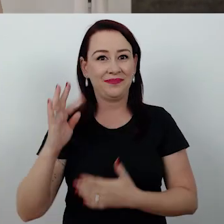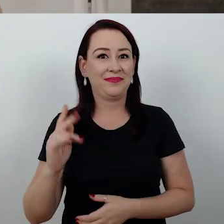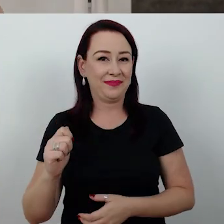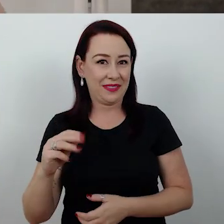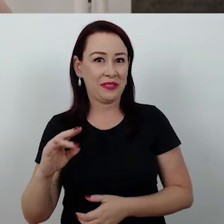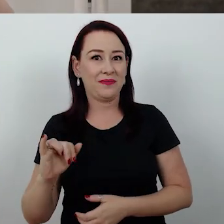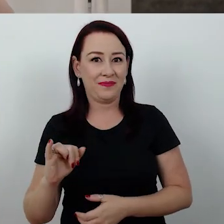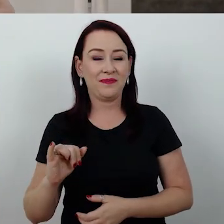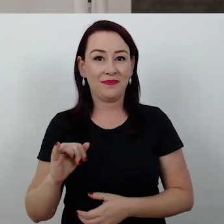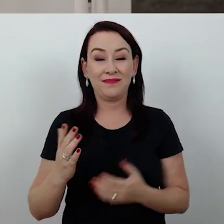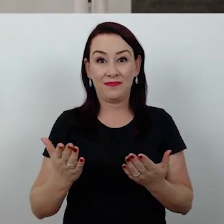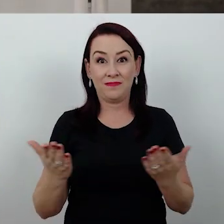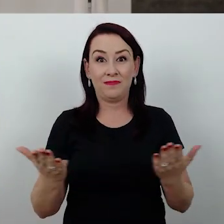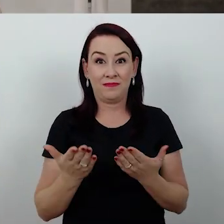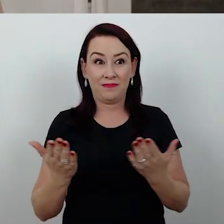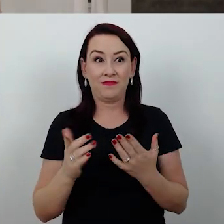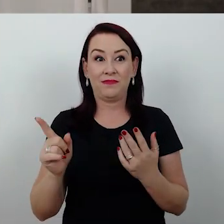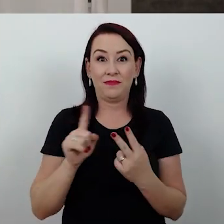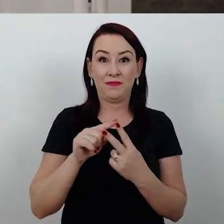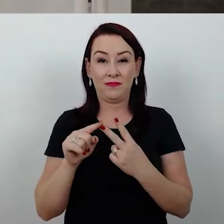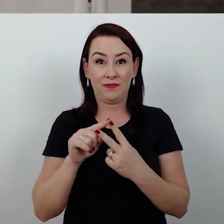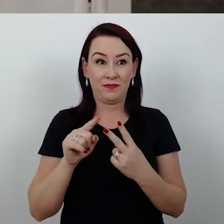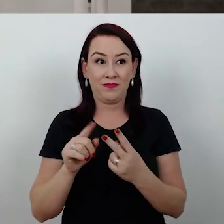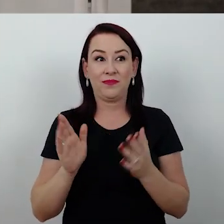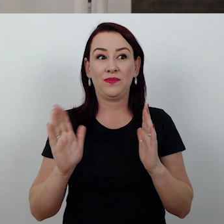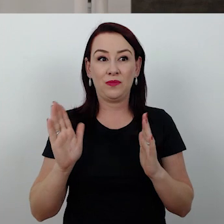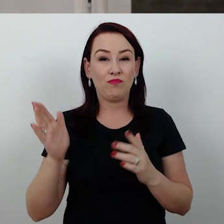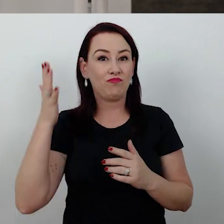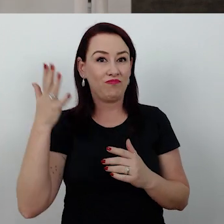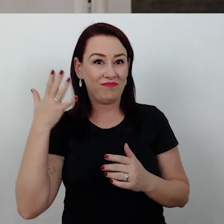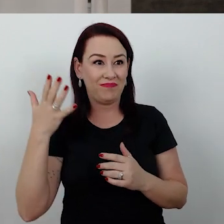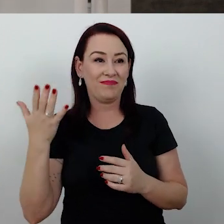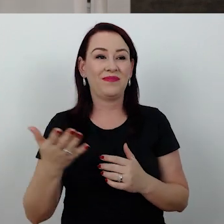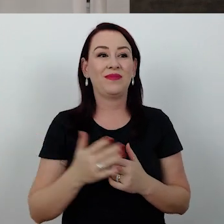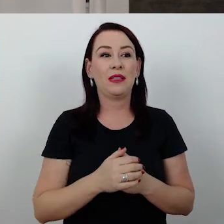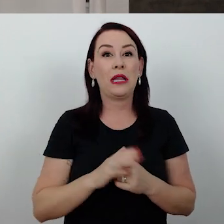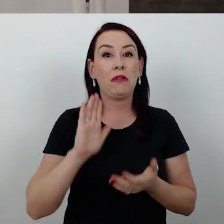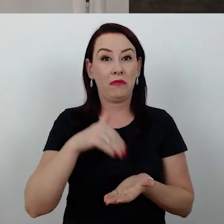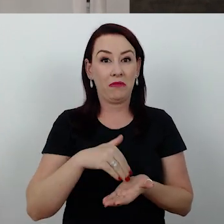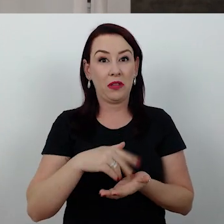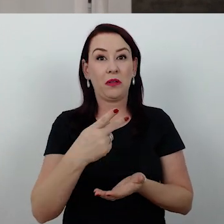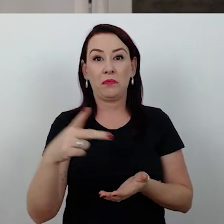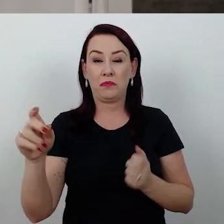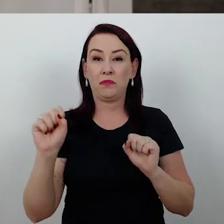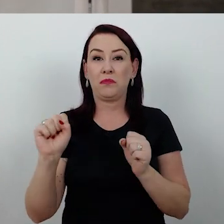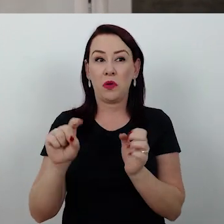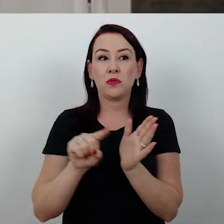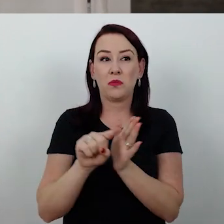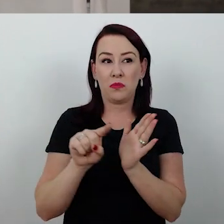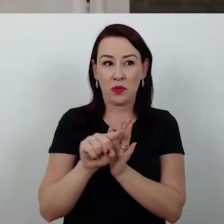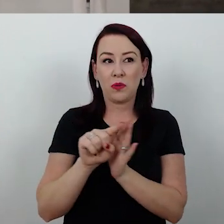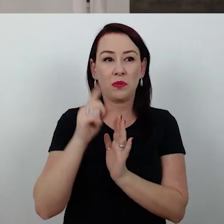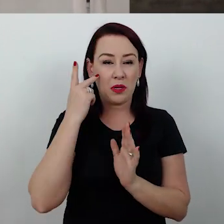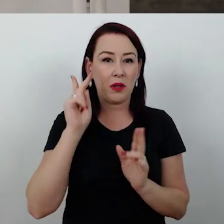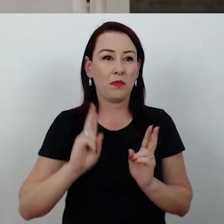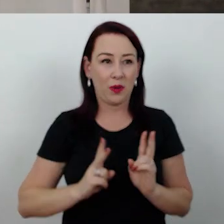Obrigado, Tami. Agora, depois que as duas fizerem as intervenções, se tiverem algumas questões, a gente